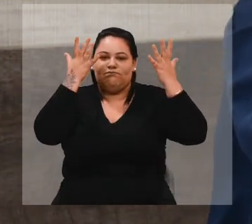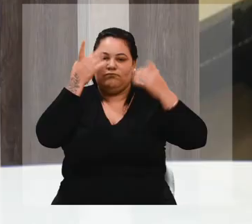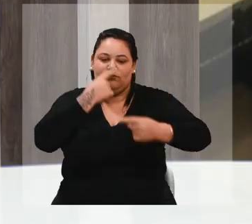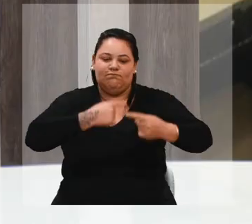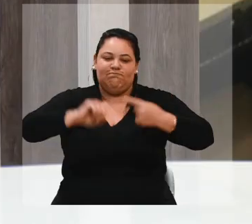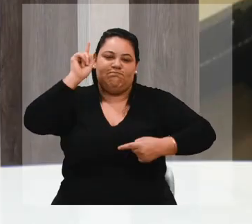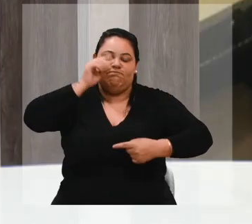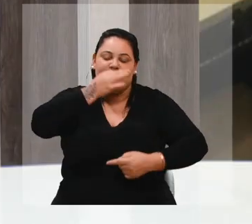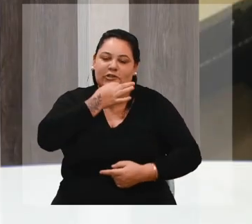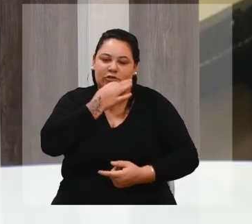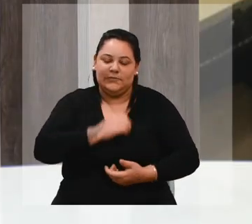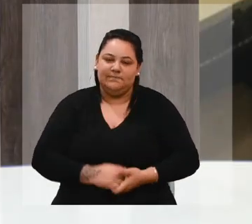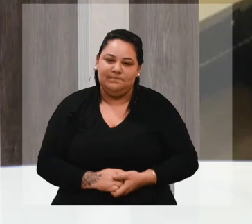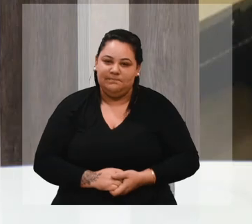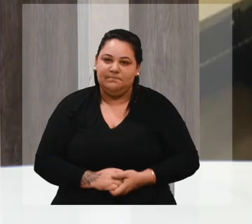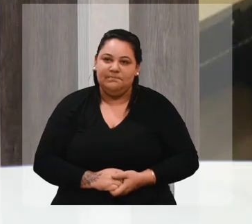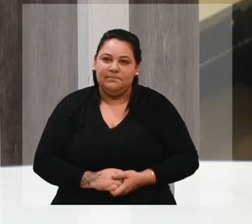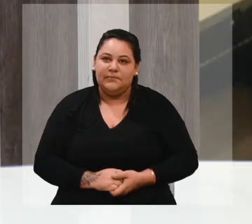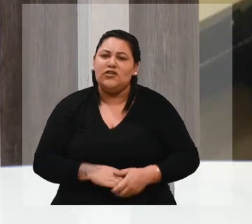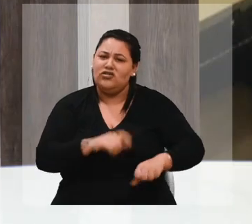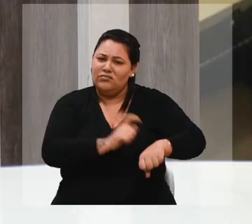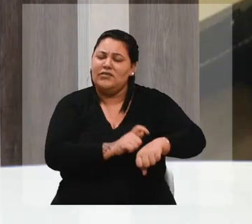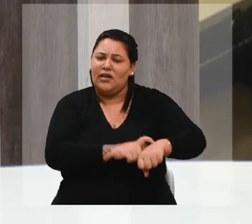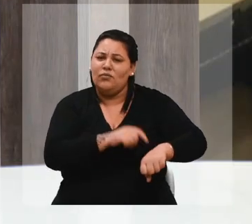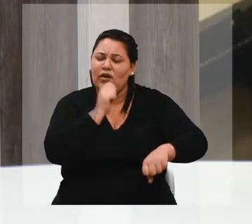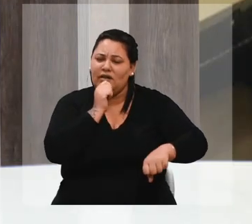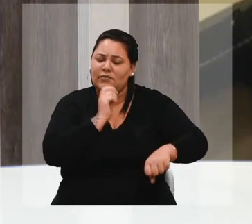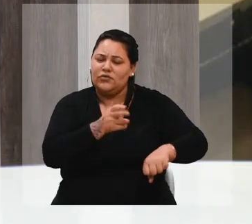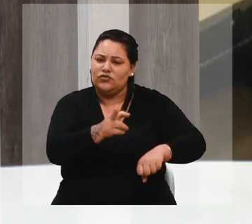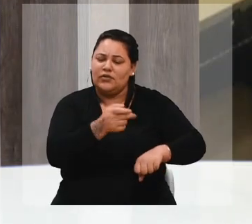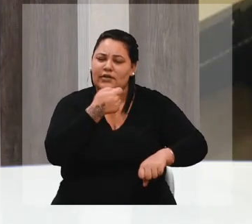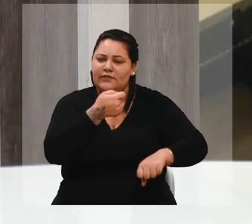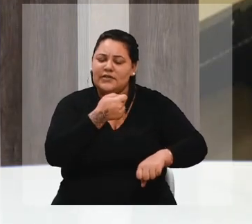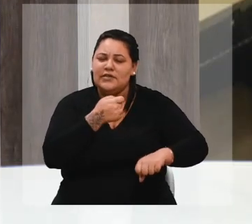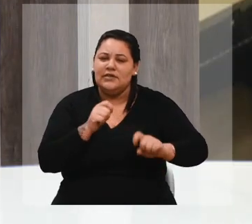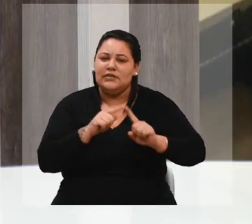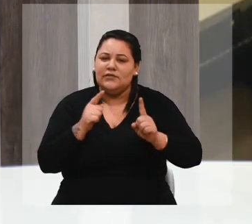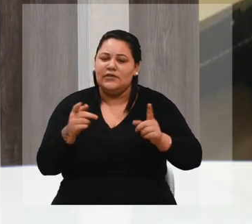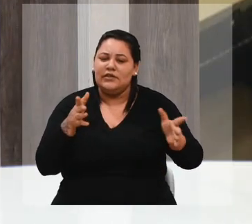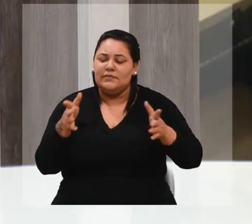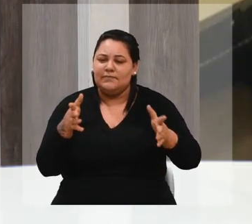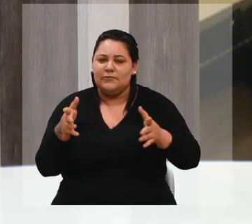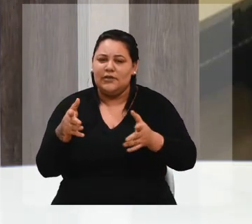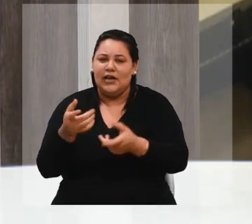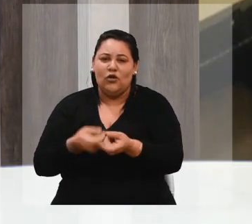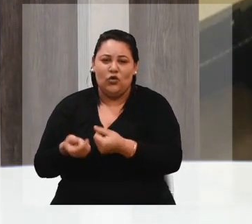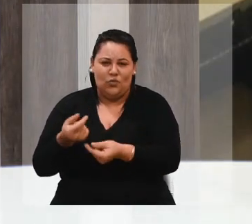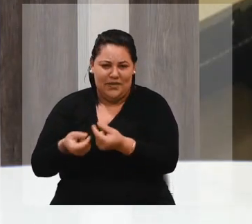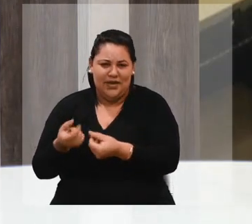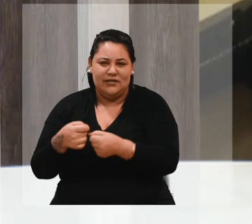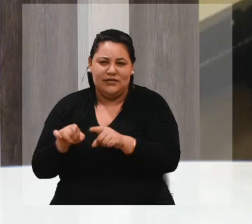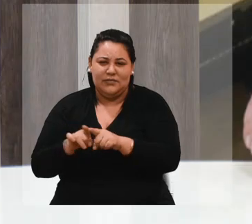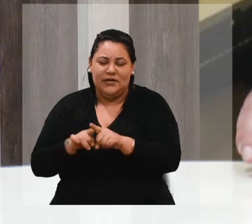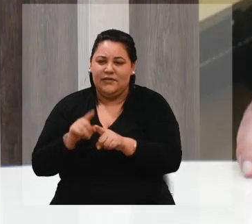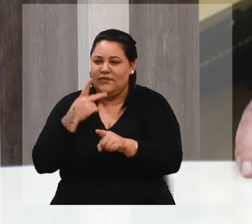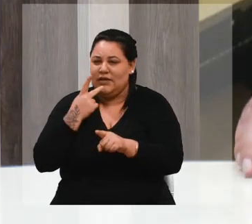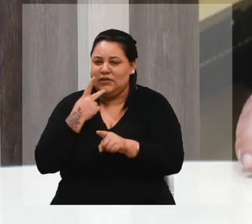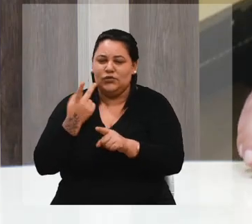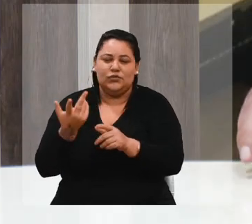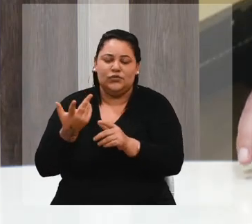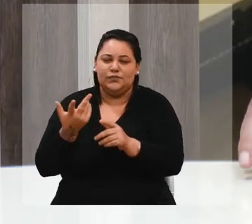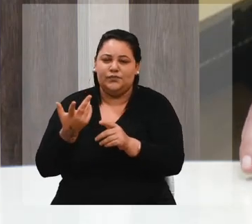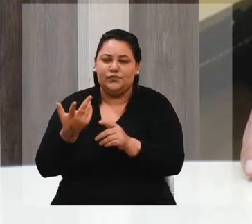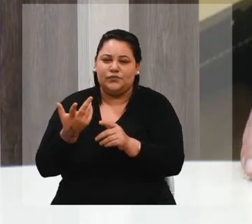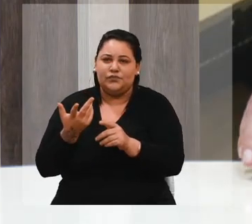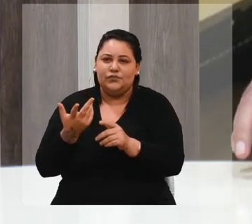cidade. Nós ainda temos um tempo considerável, vereador, nessa toada da economia, pegando aqui